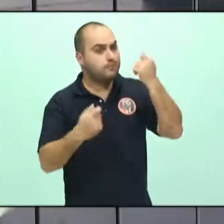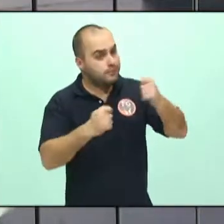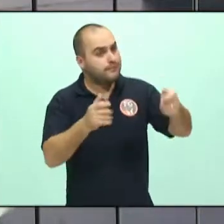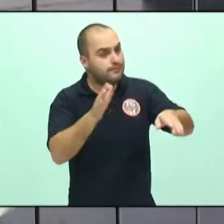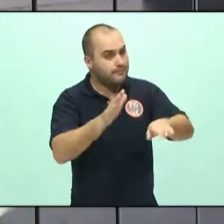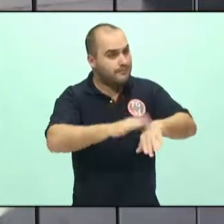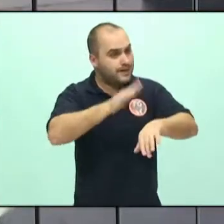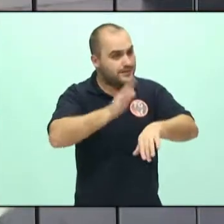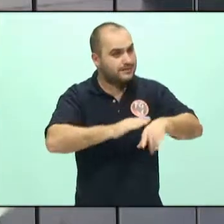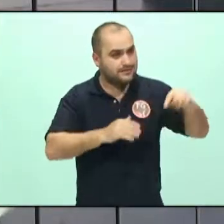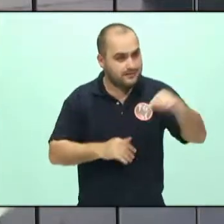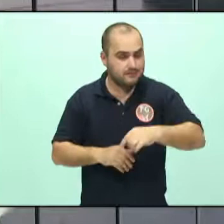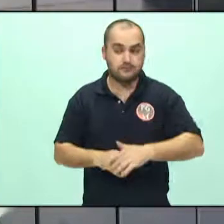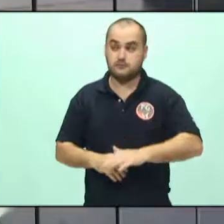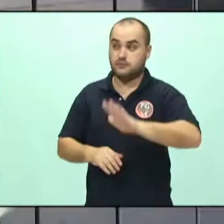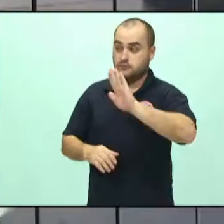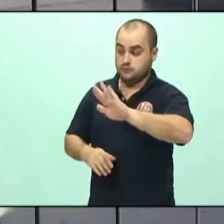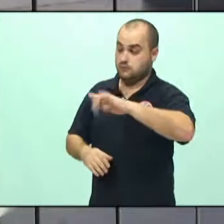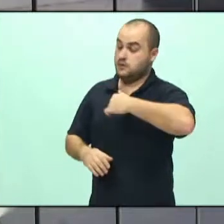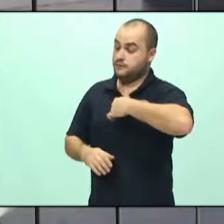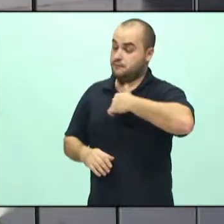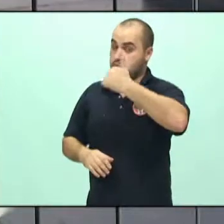tive 1.814 votos.